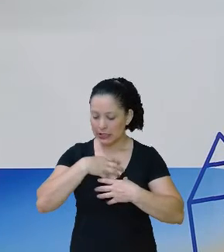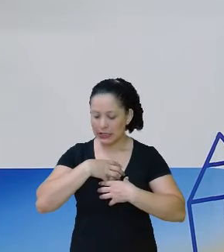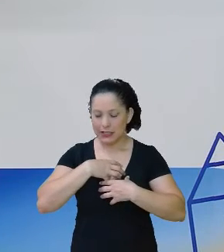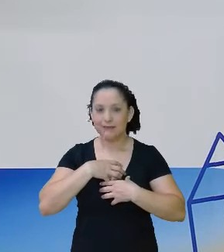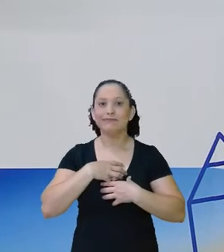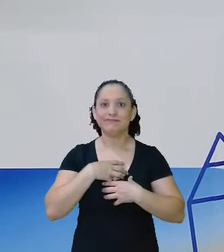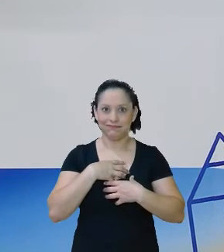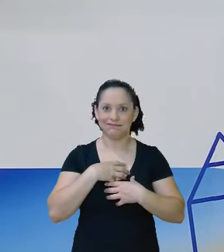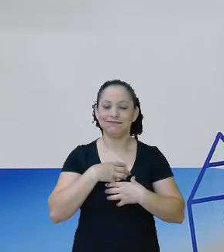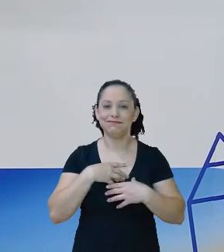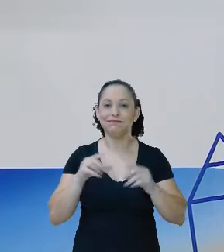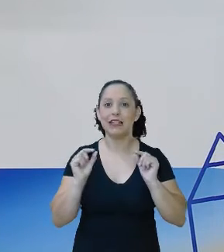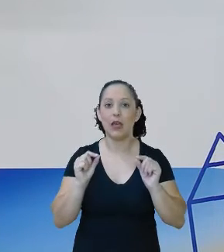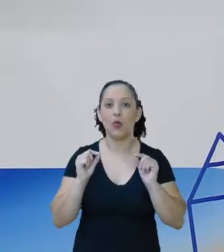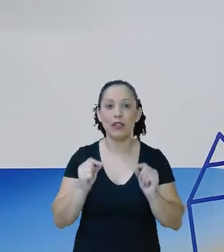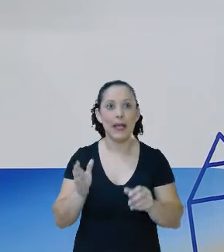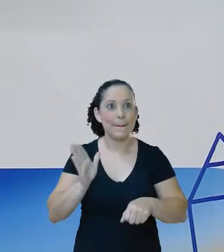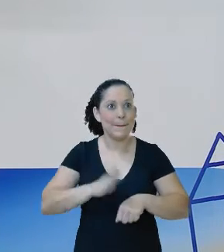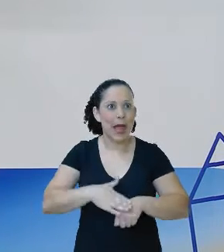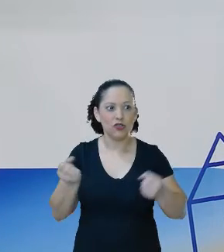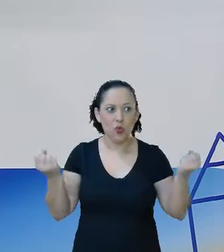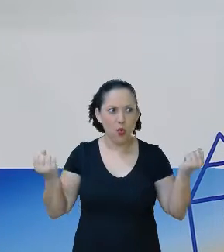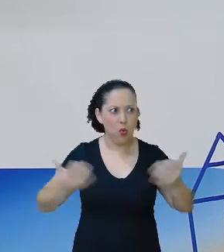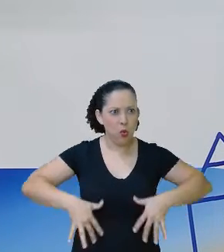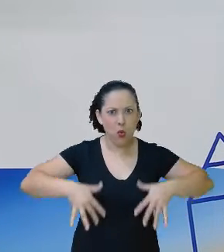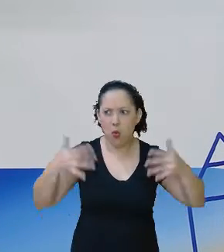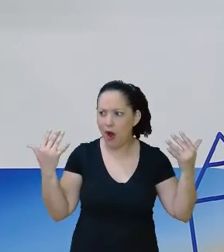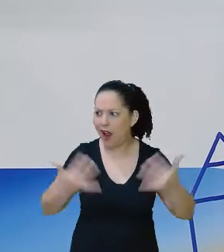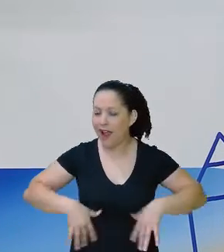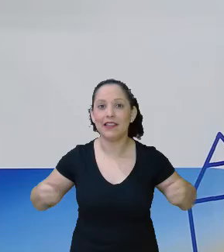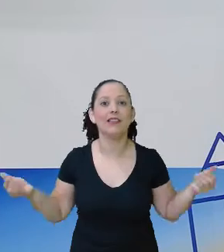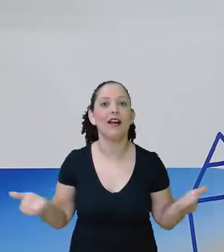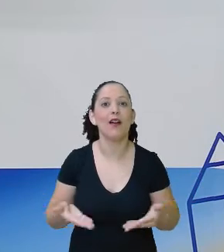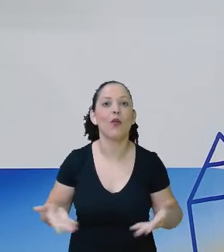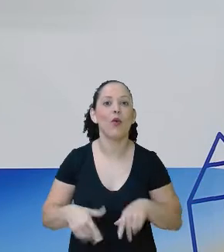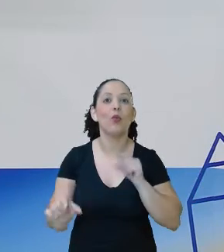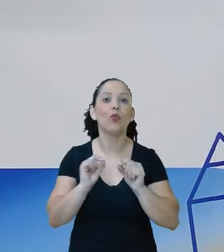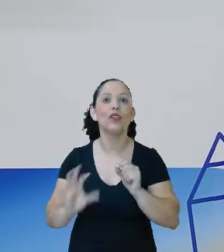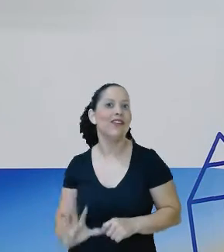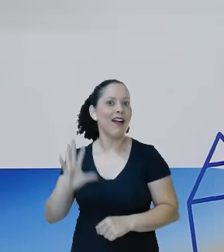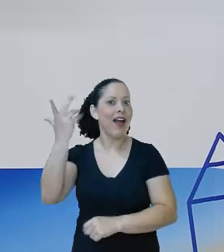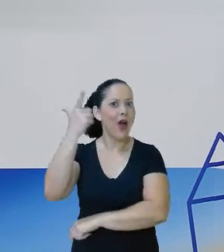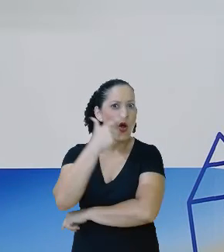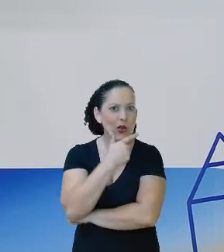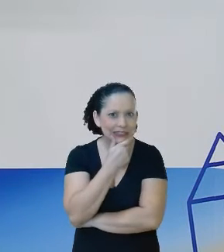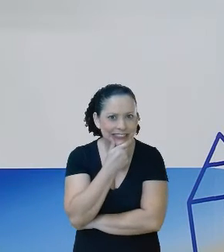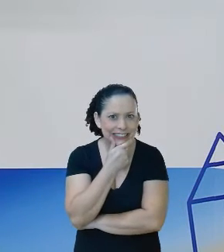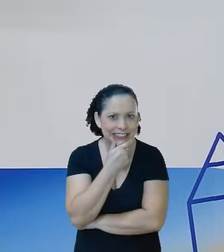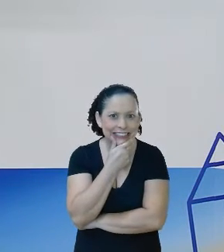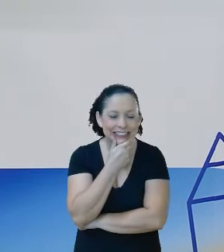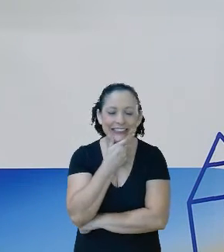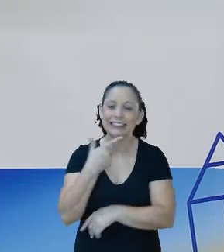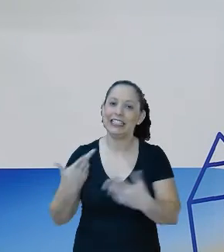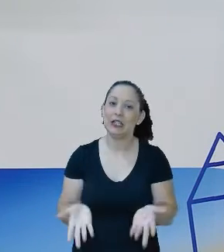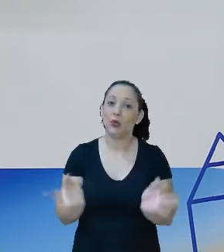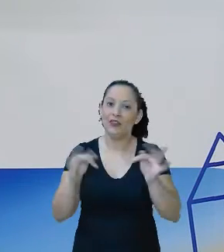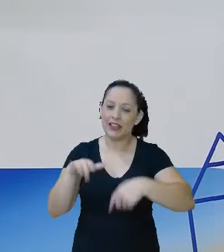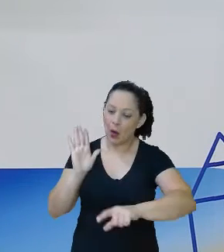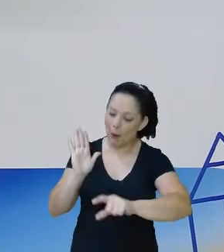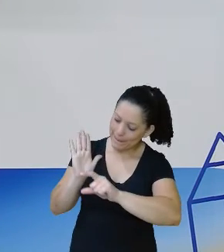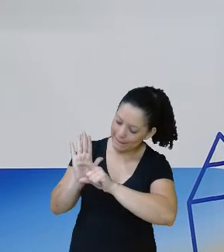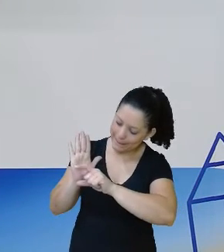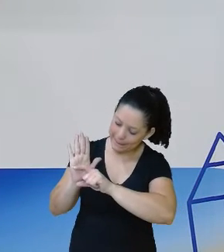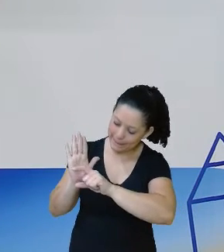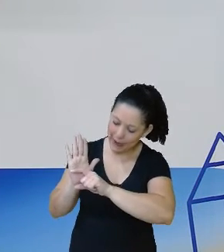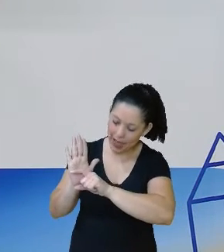não é? O clímax é aquela hora de mais suspense, que você pensa, e agora, o que será que vai acontecer? E por fim, nós